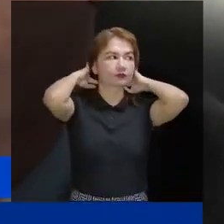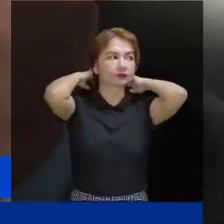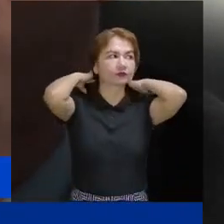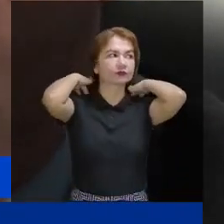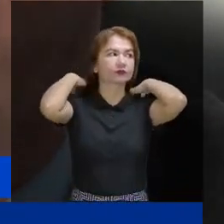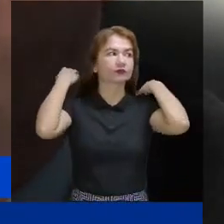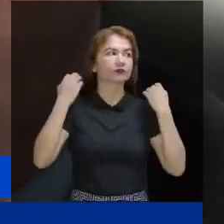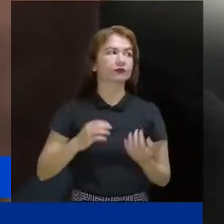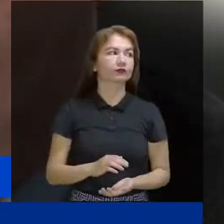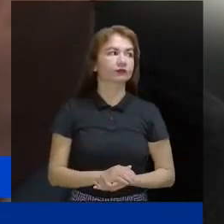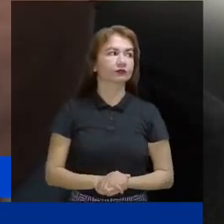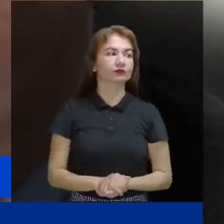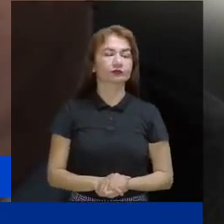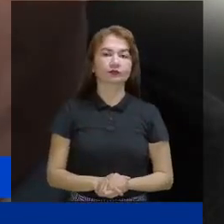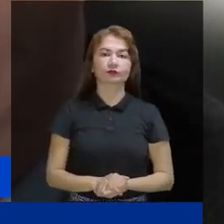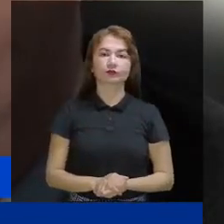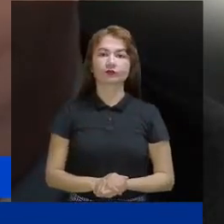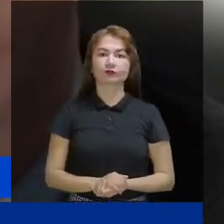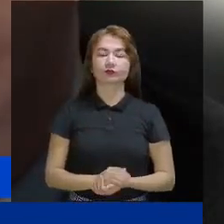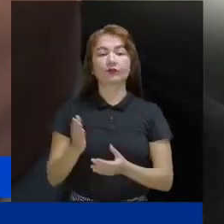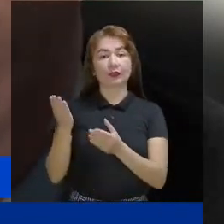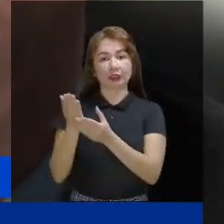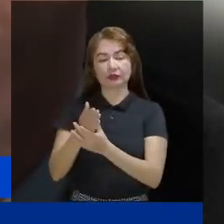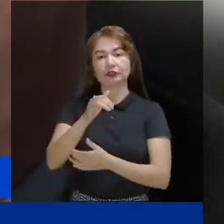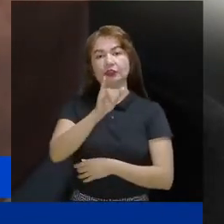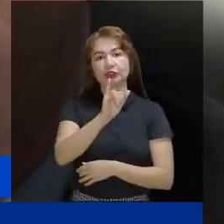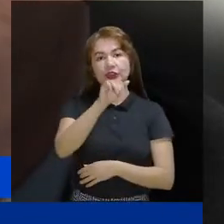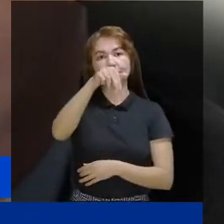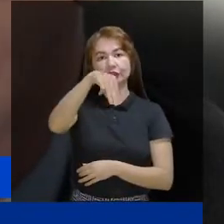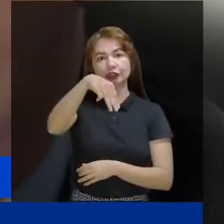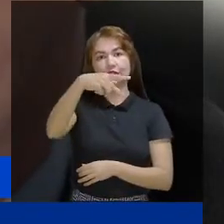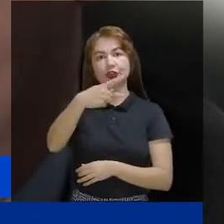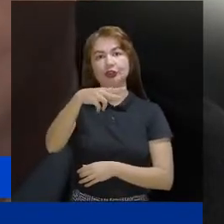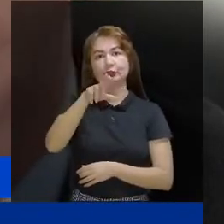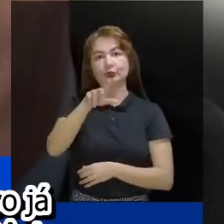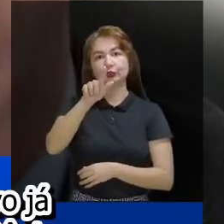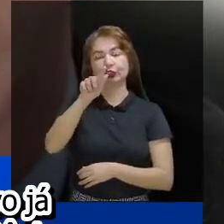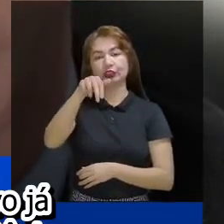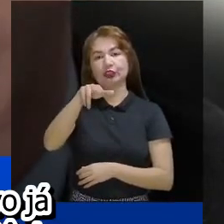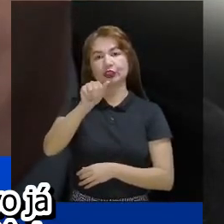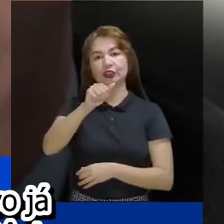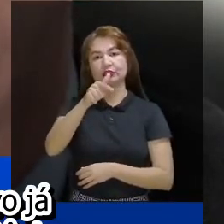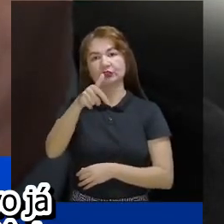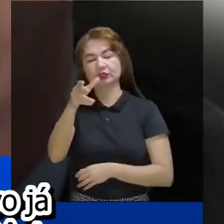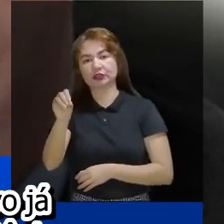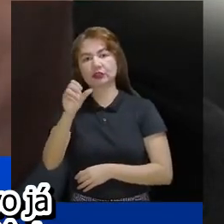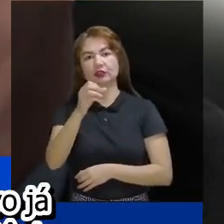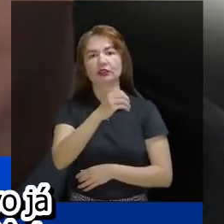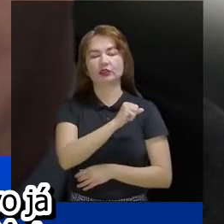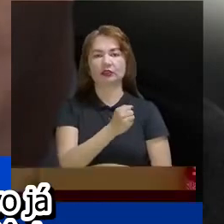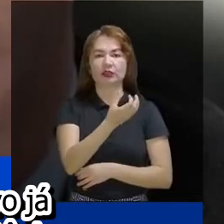Essa é a ação de impugnação de mandato eletivo já referida. Número